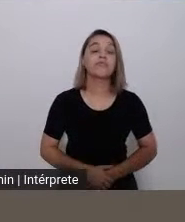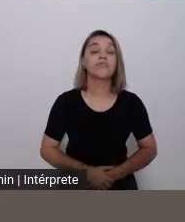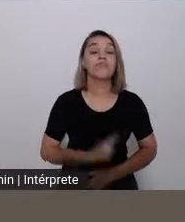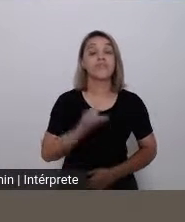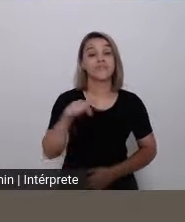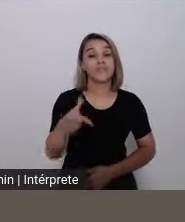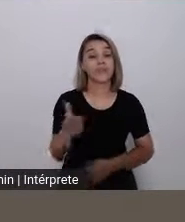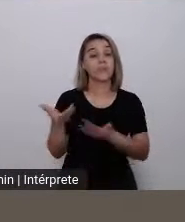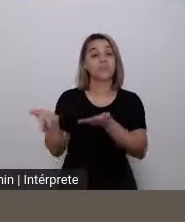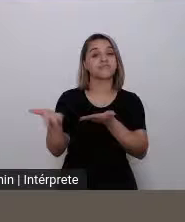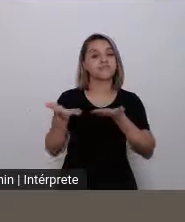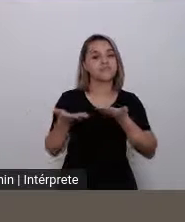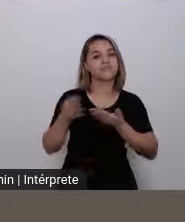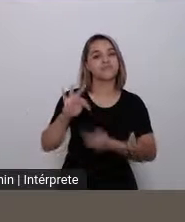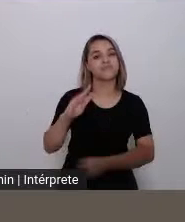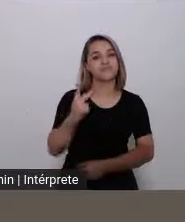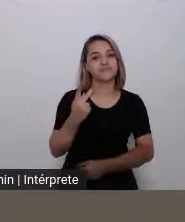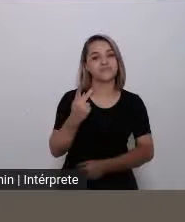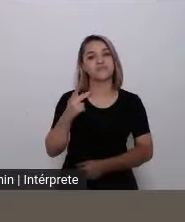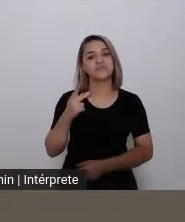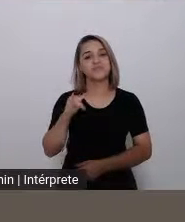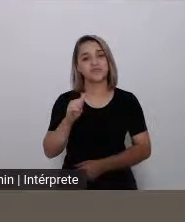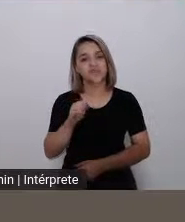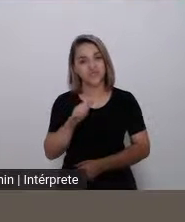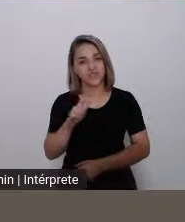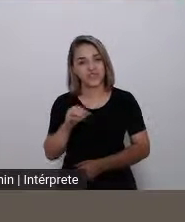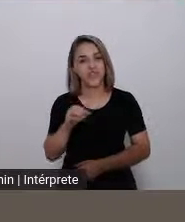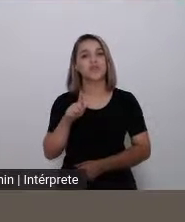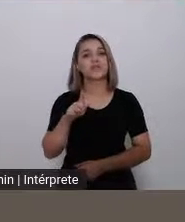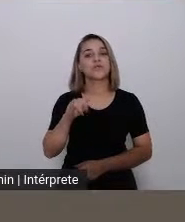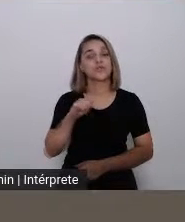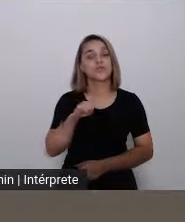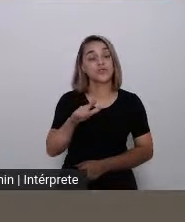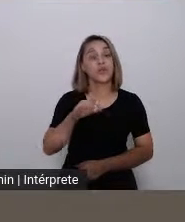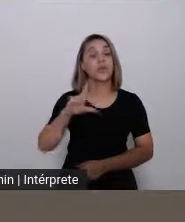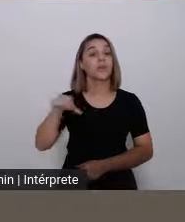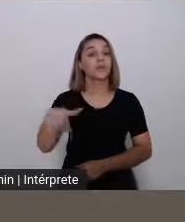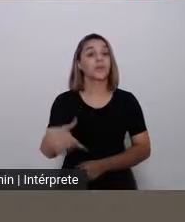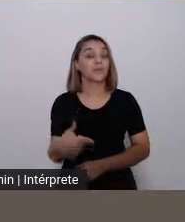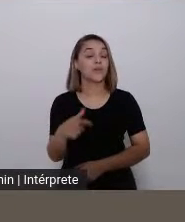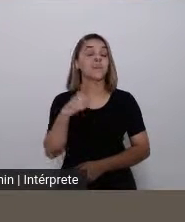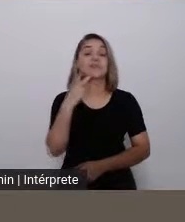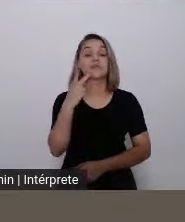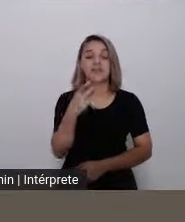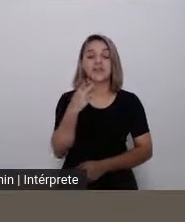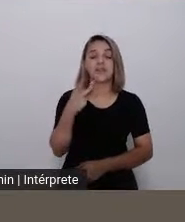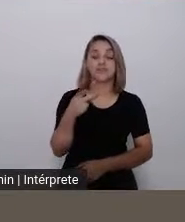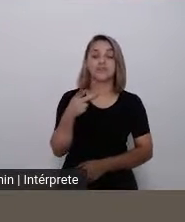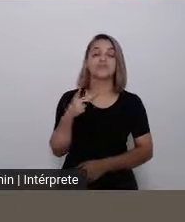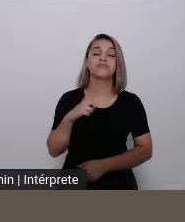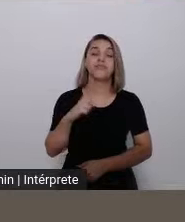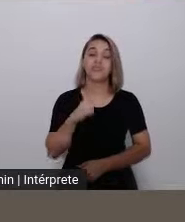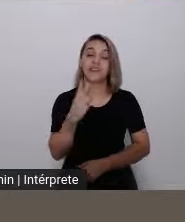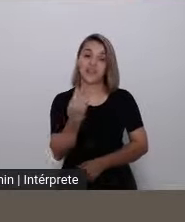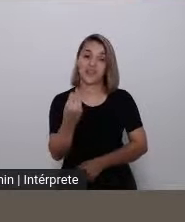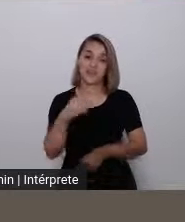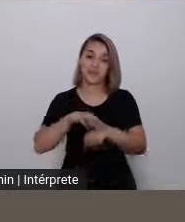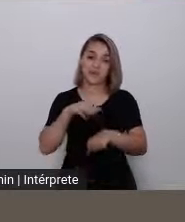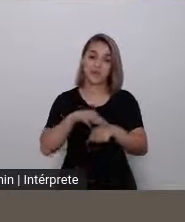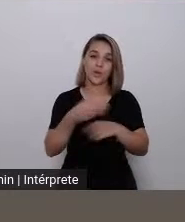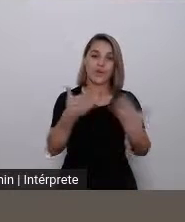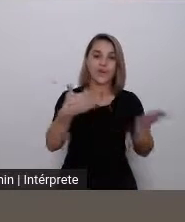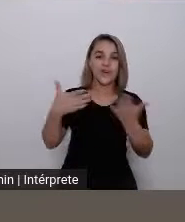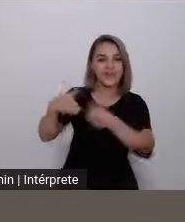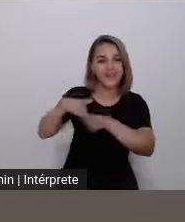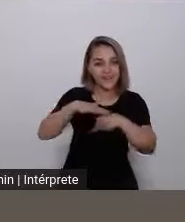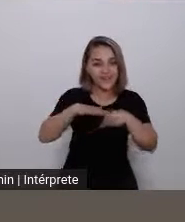com a presença do Tiago Gil. E depois da fala do Tiago, a gente vai também ter mais 30 minutos de conversas e debates. Vocês